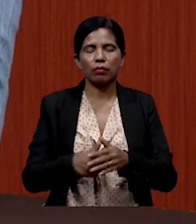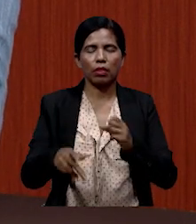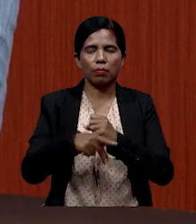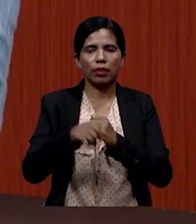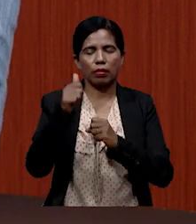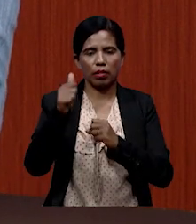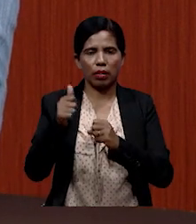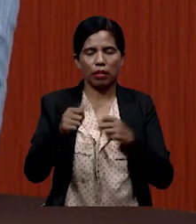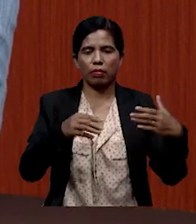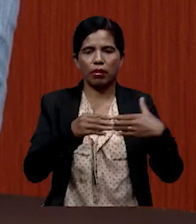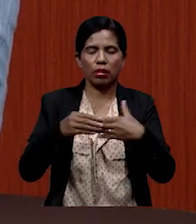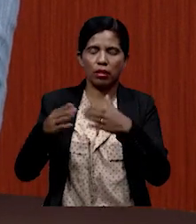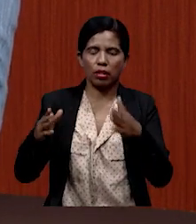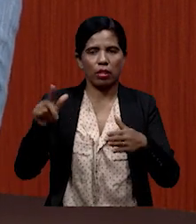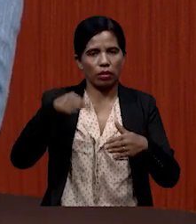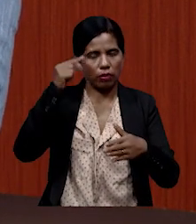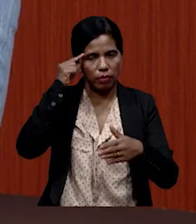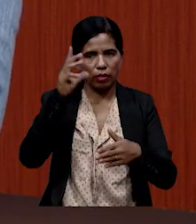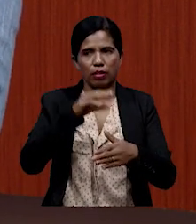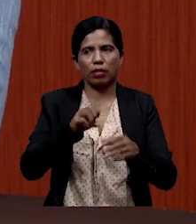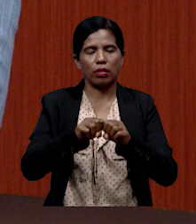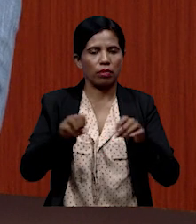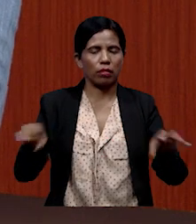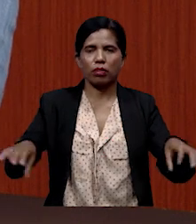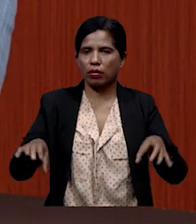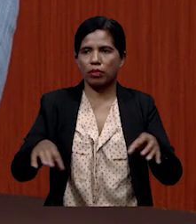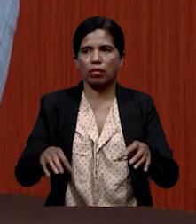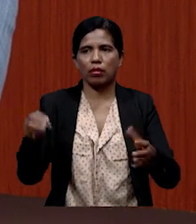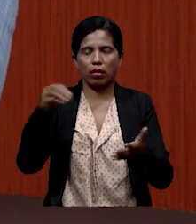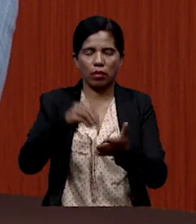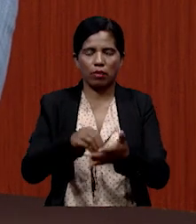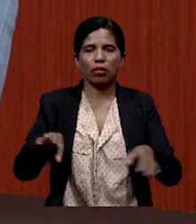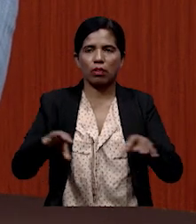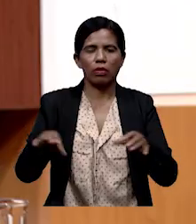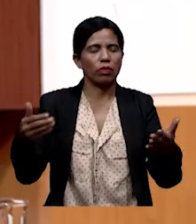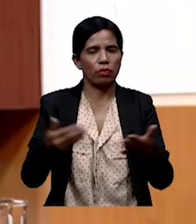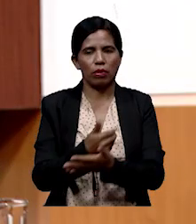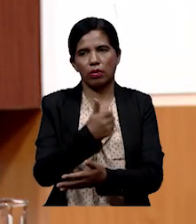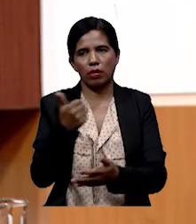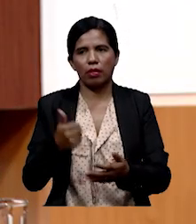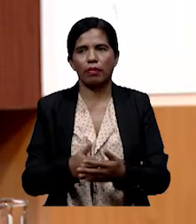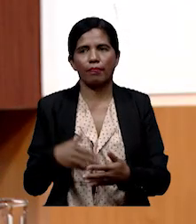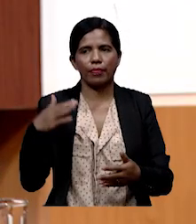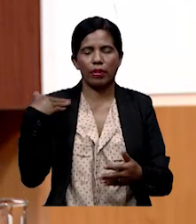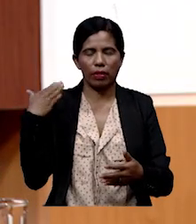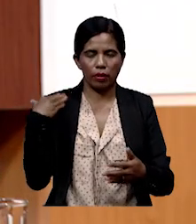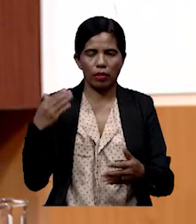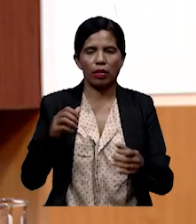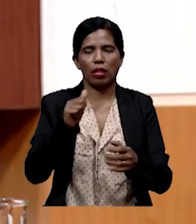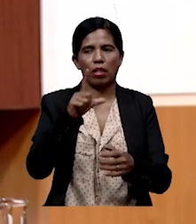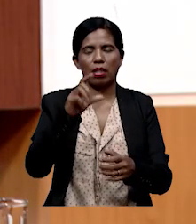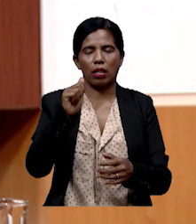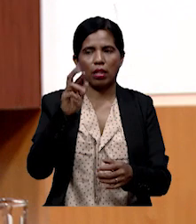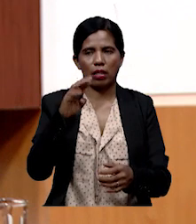sai bacar governação, ne sobo tia sistema ida ne monta fal sistema selo. Jovem patriota Alarico